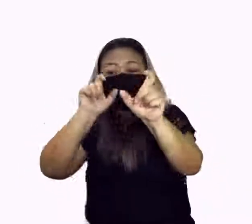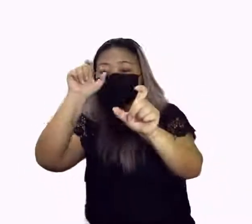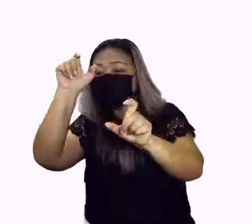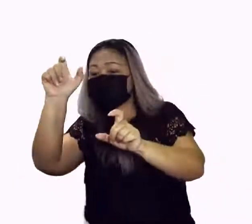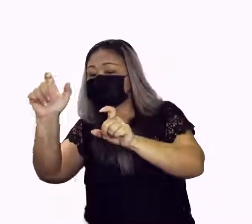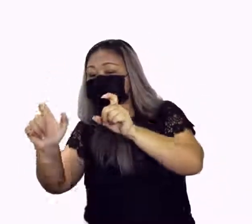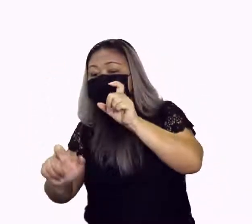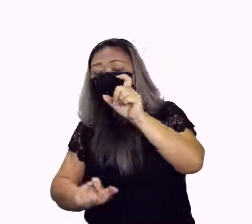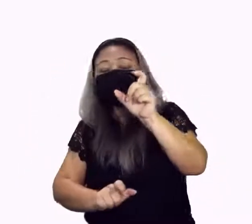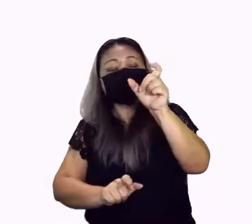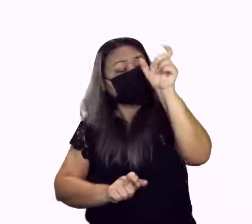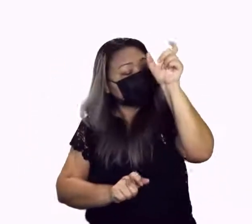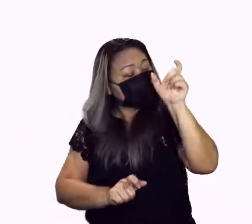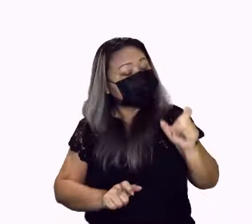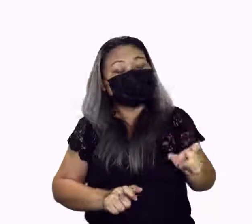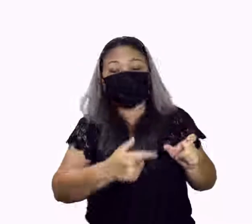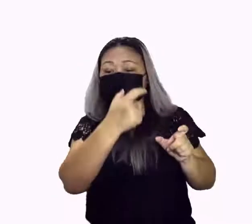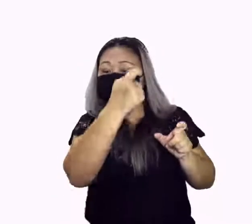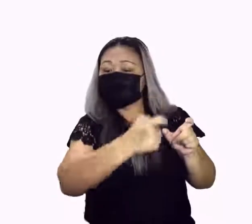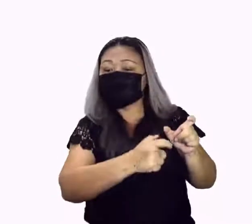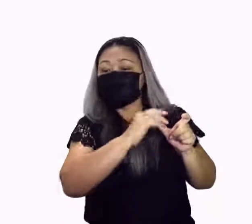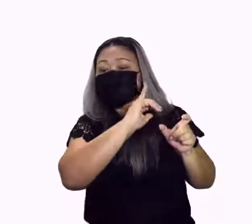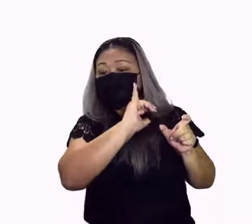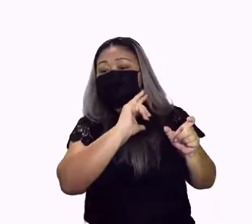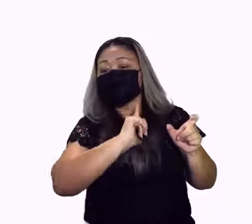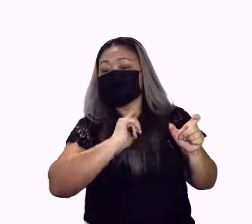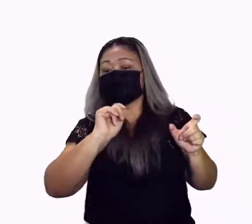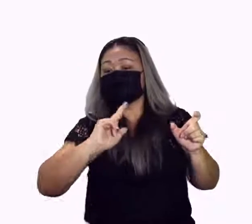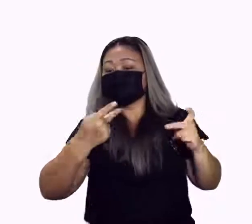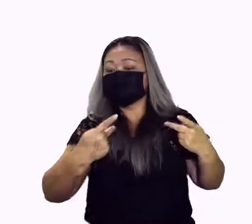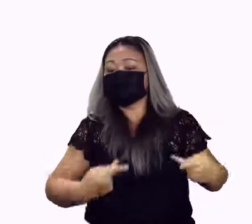que os personagens é humano, né?